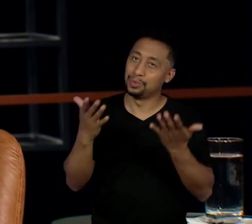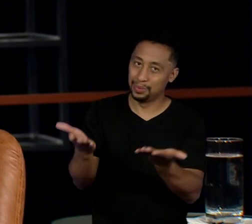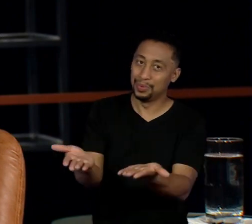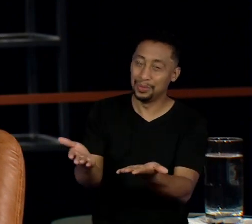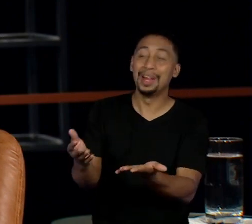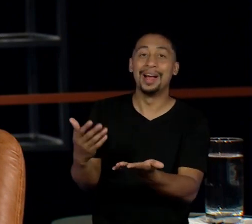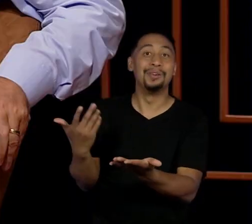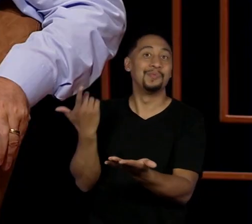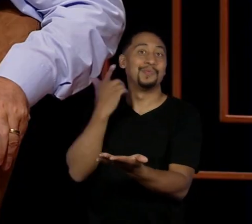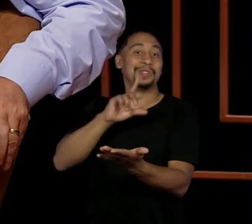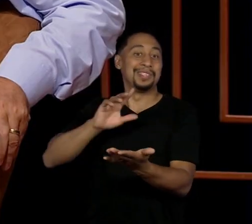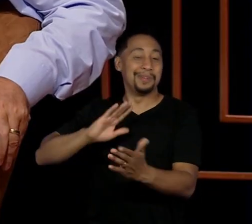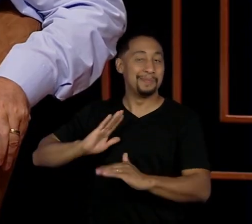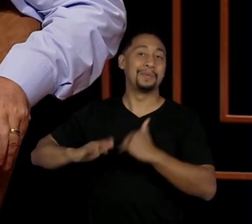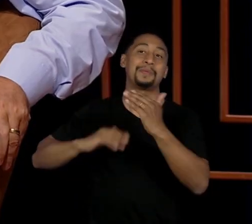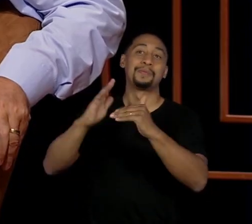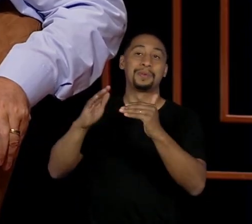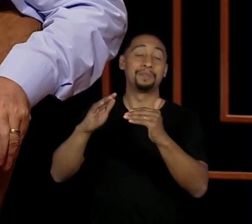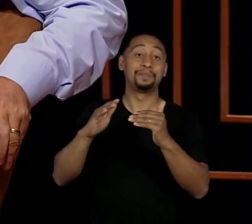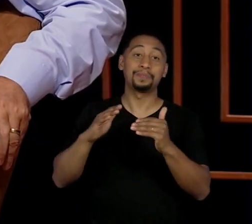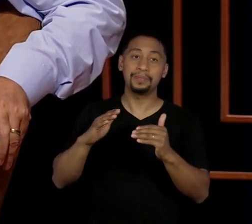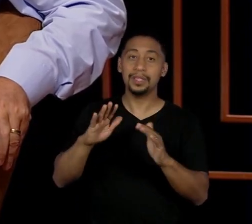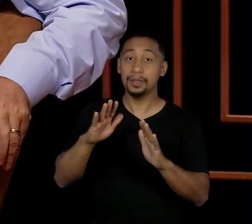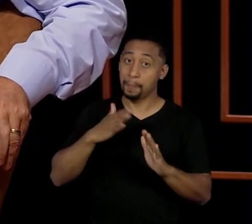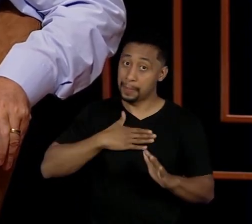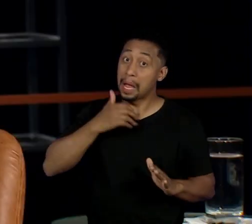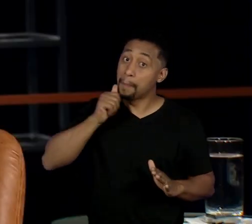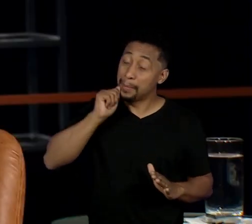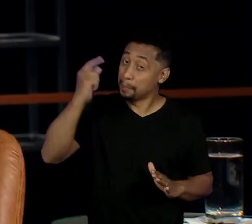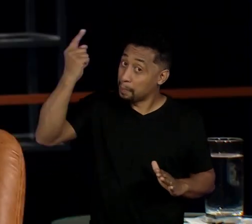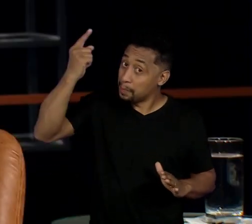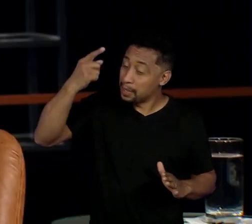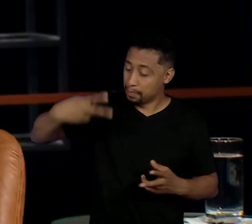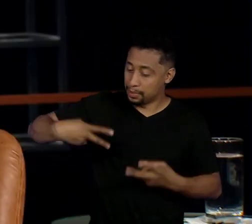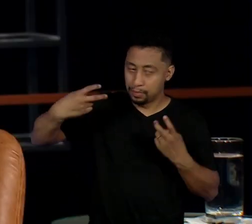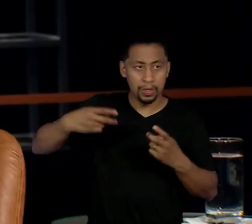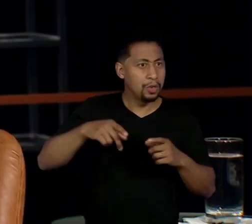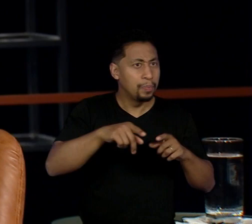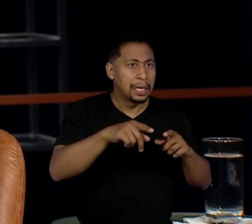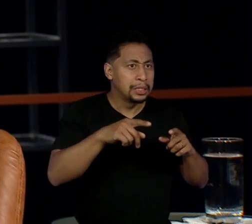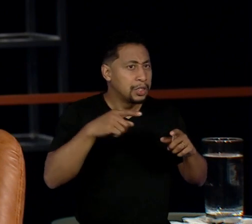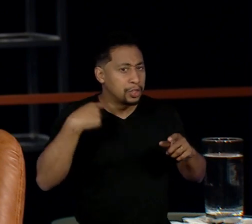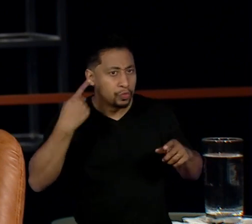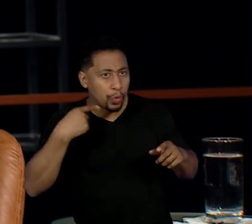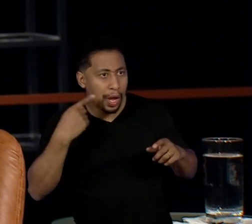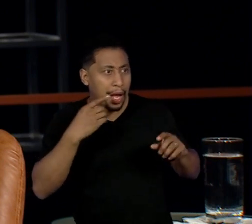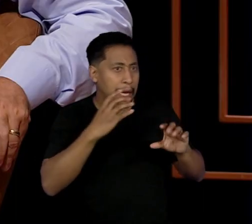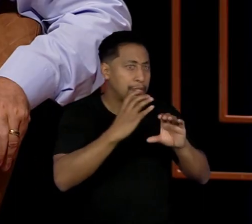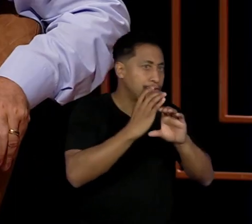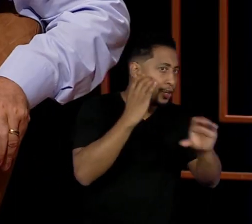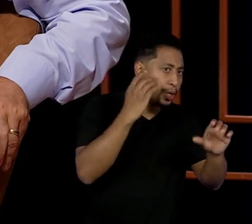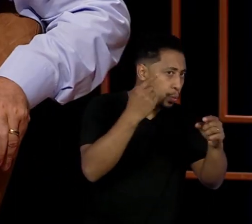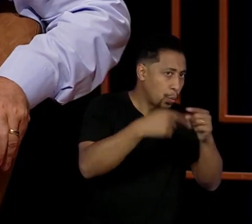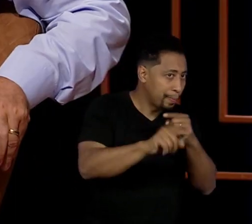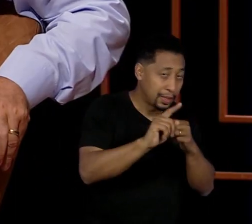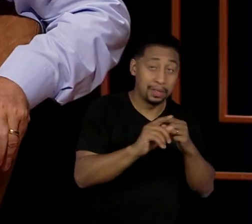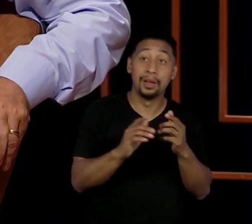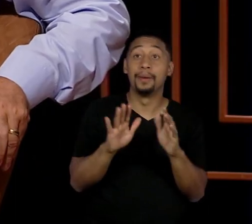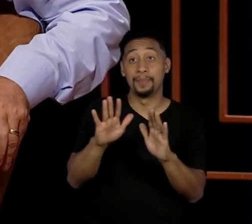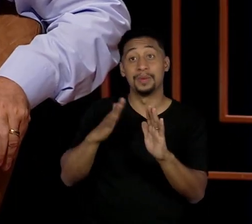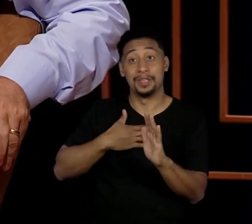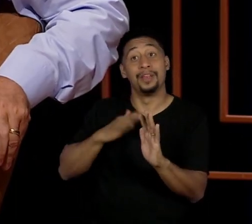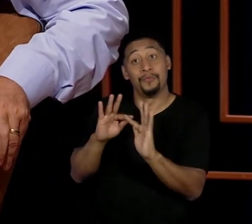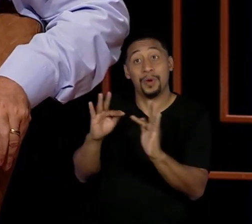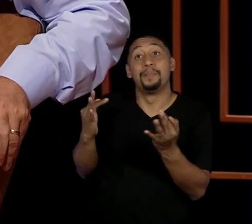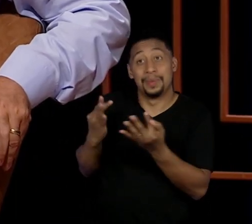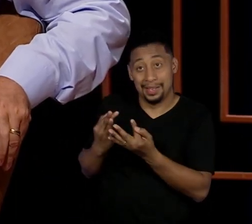a minha advogado... mãe foi a primeira a perceber. Foi a primeira. Ela sacou que engenheiro e advogado você nunca ia... Minha família de advogados, ela sacava bem